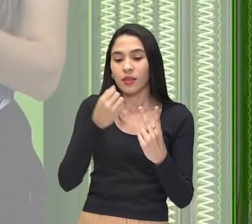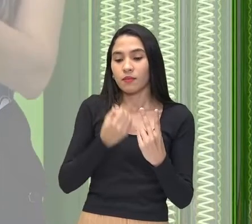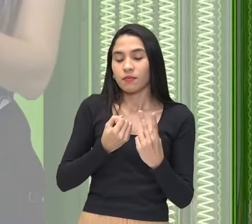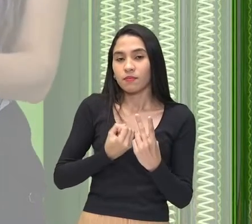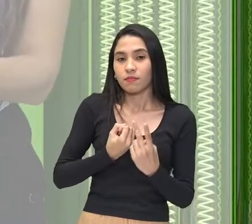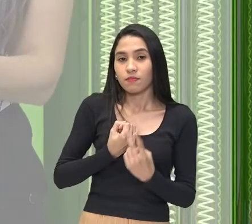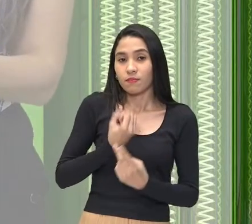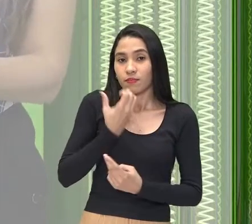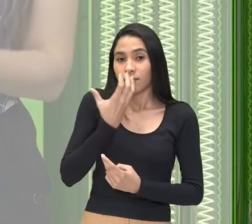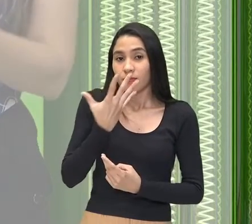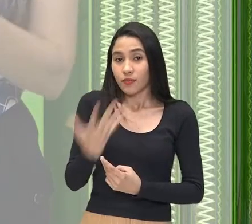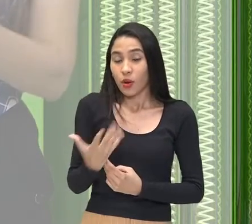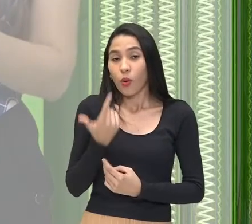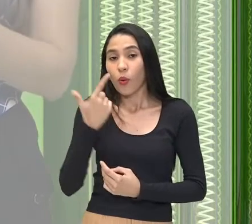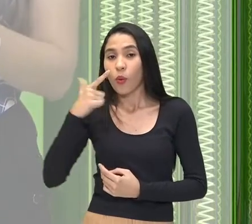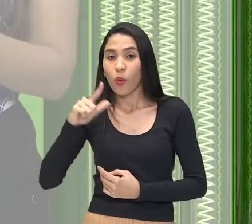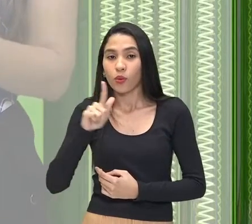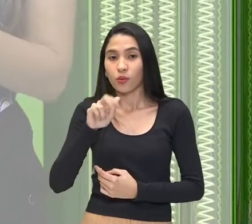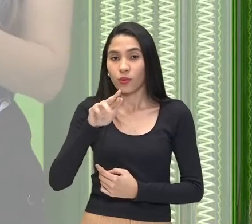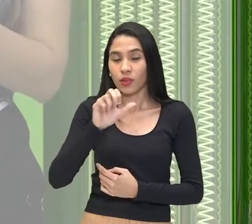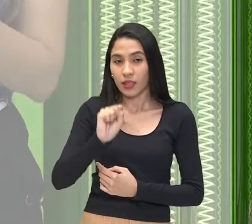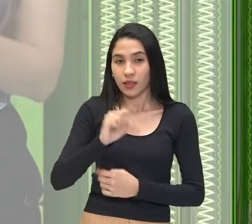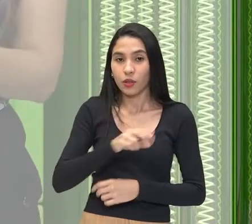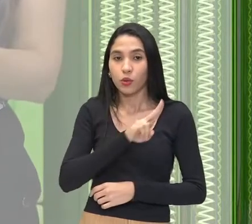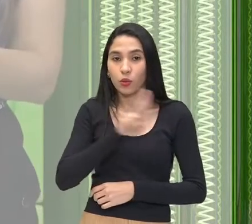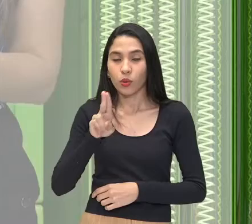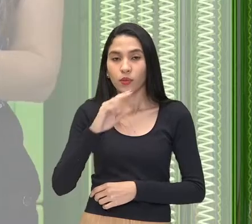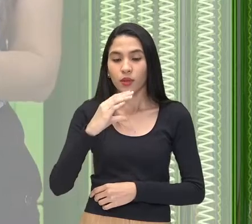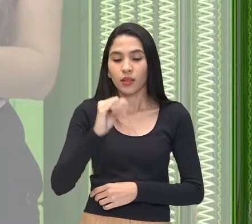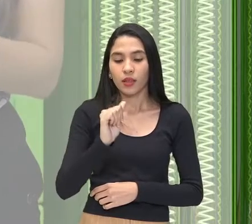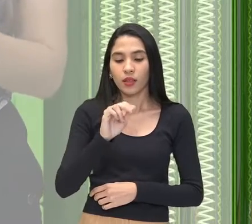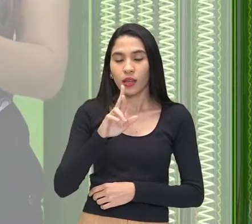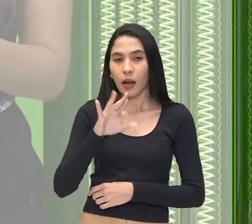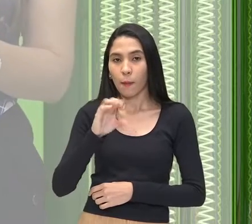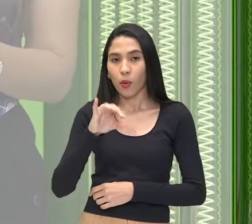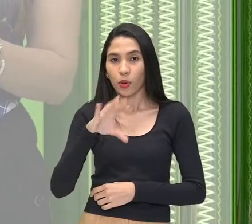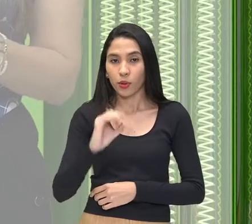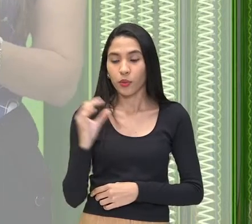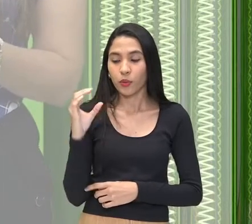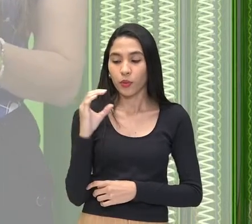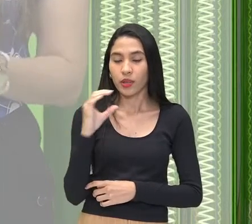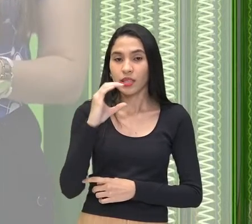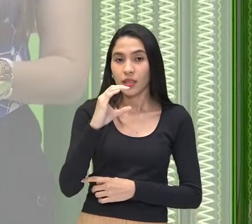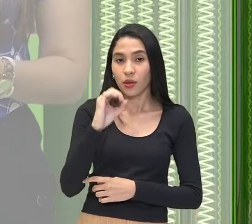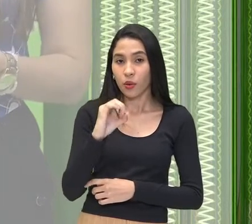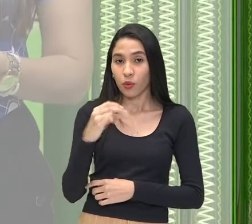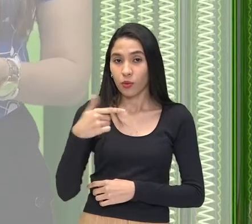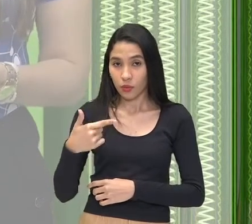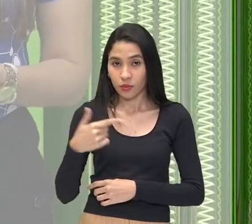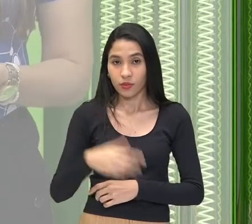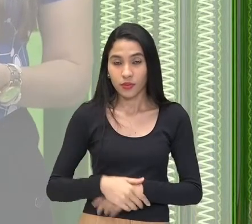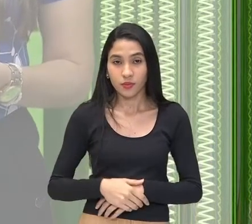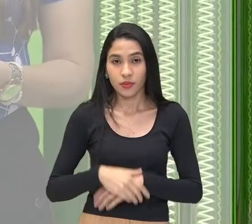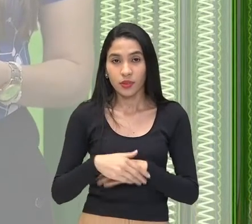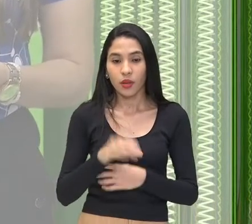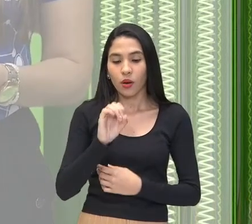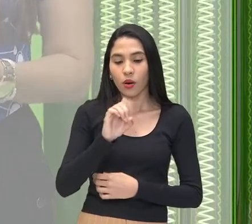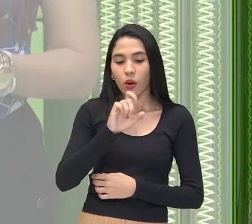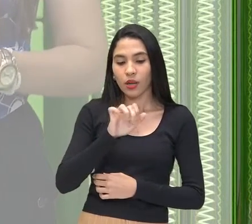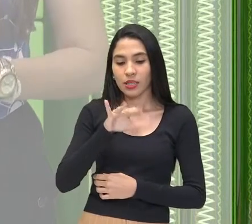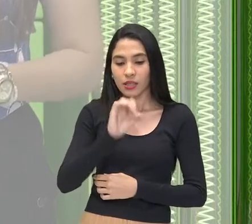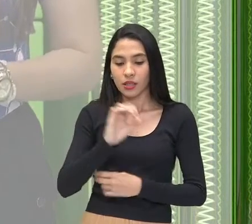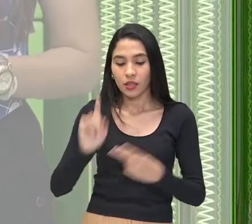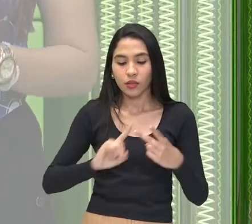expulsando de nós outro gás, que é o gás carbônico, né? Que é o CO2. Então, o oxigênio, o